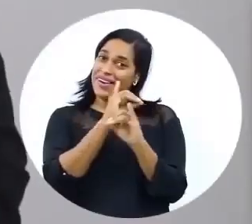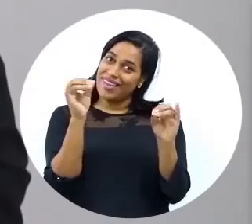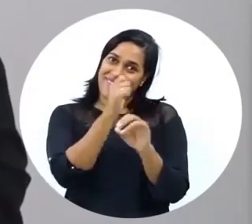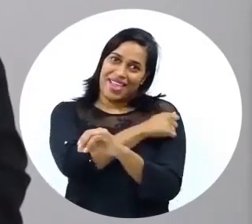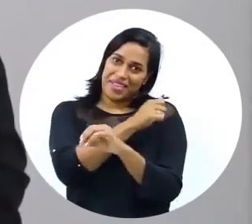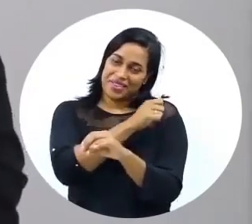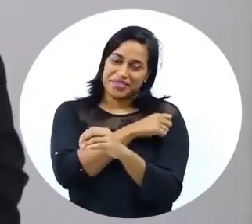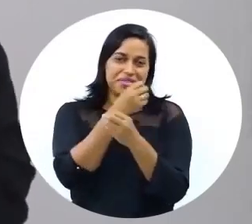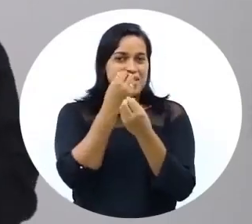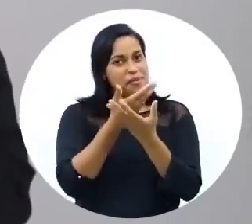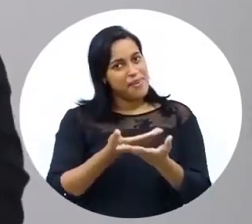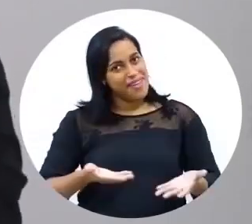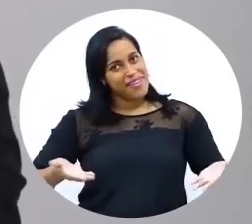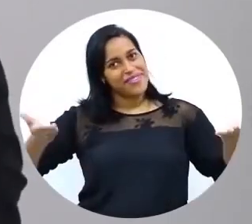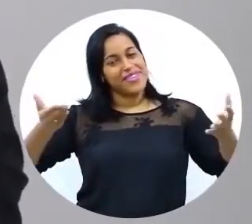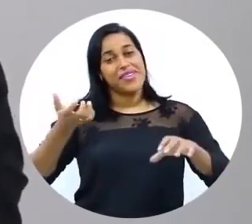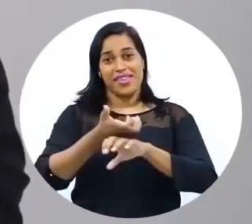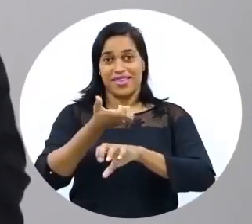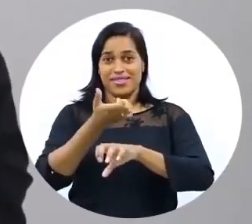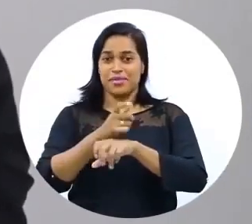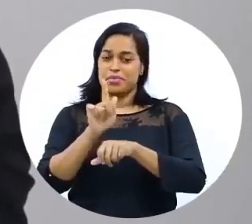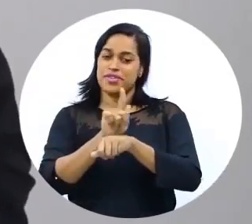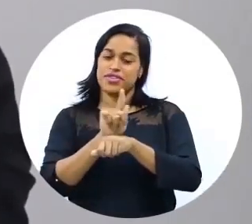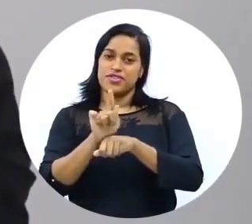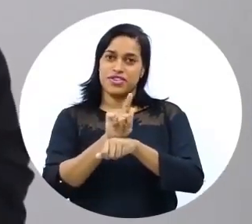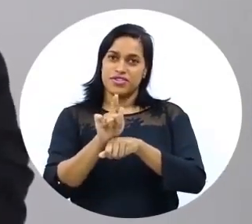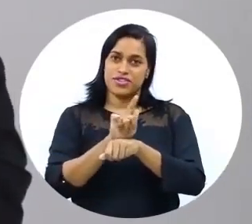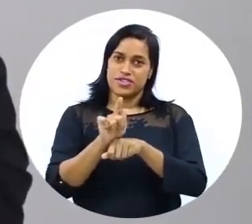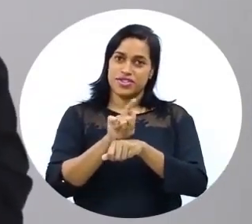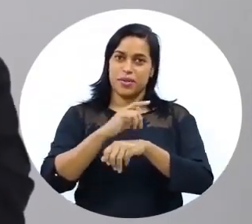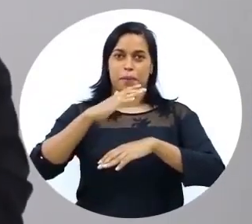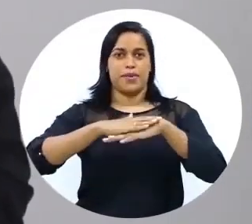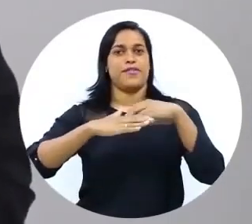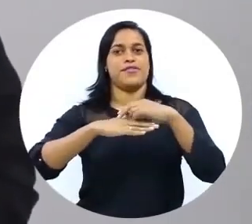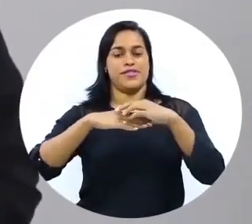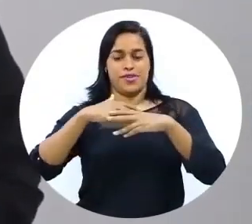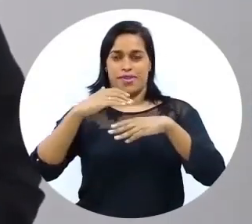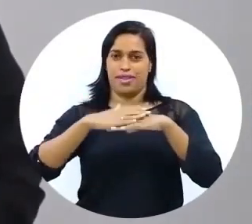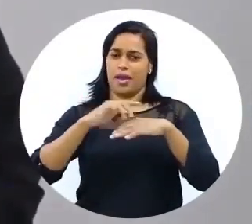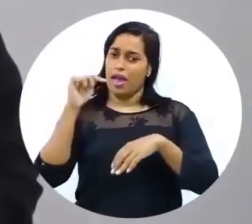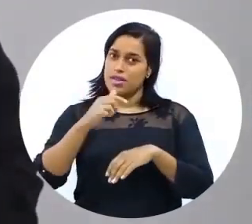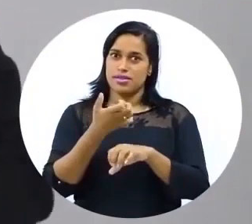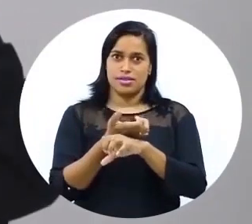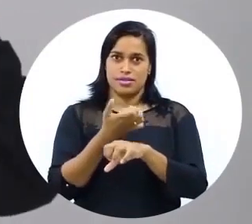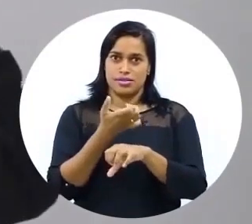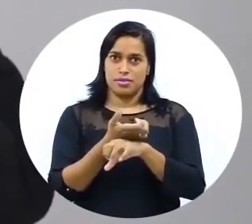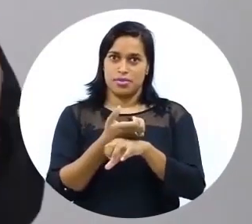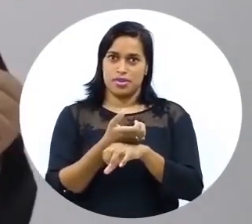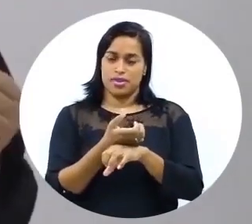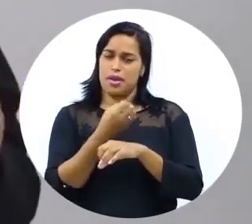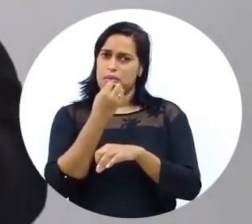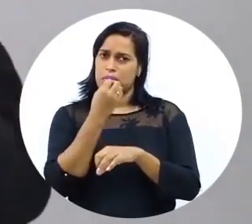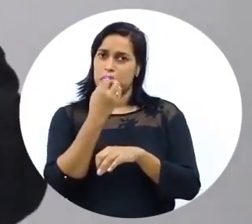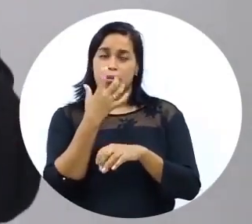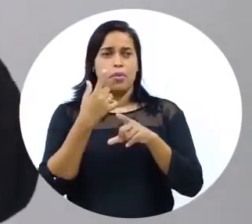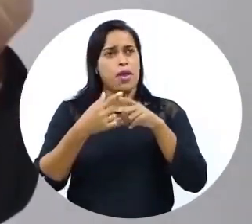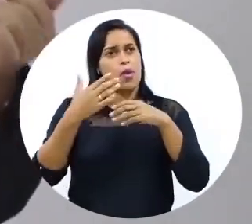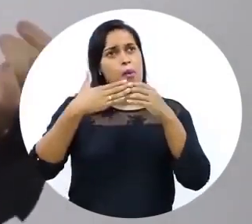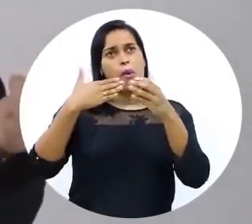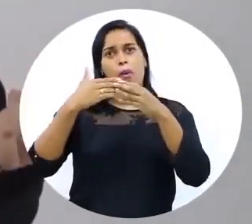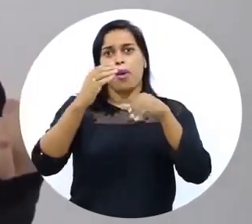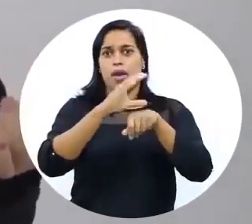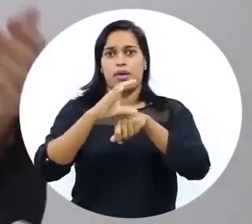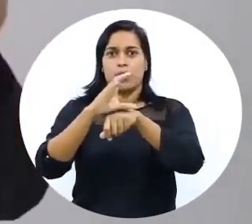alunos. Sejam muito bem-vindos à disciplina Gestão de Carreira. Essa disciplina é muito inquietante porque qualquer curso, o